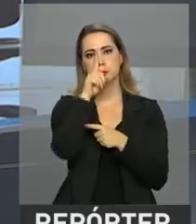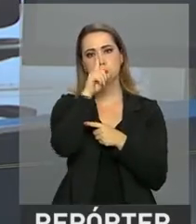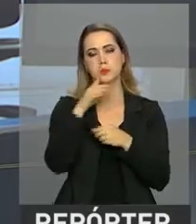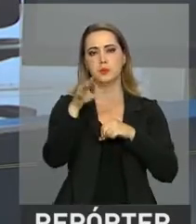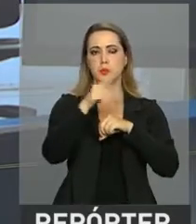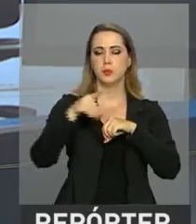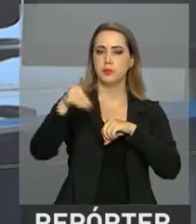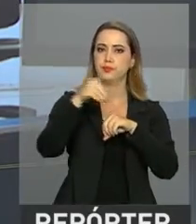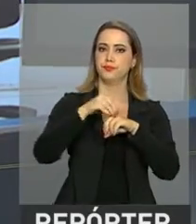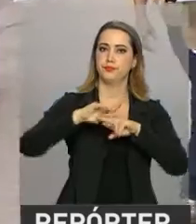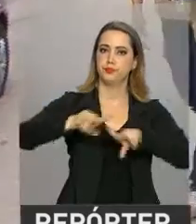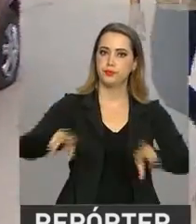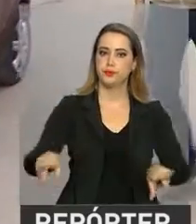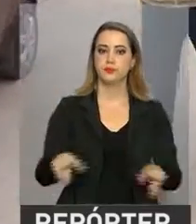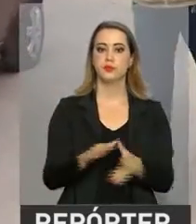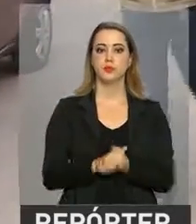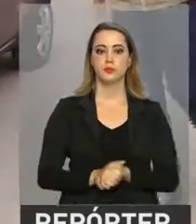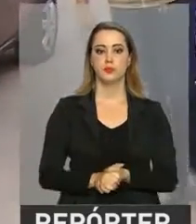chikungunya e zika.